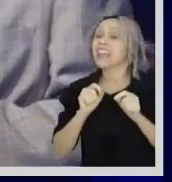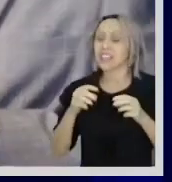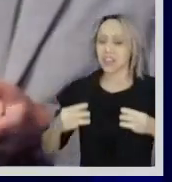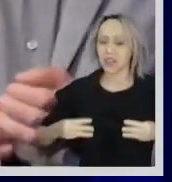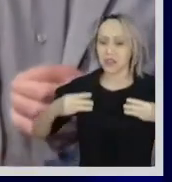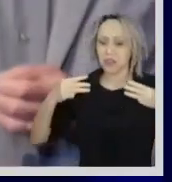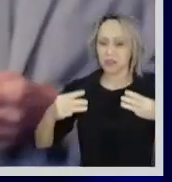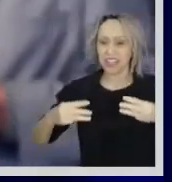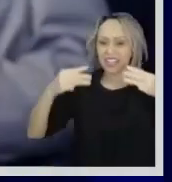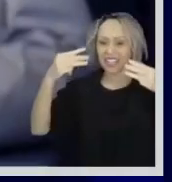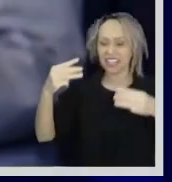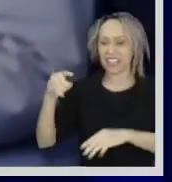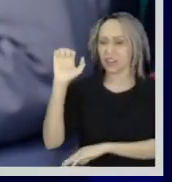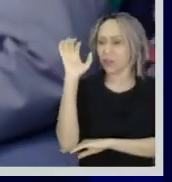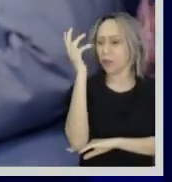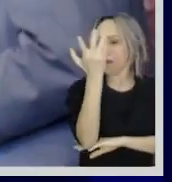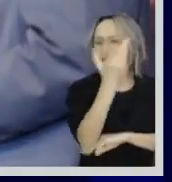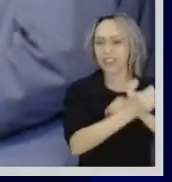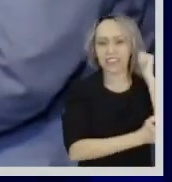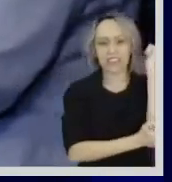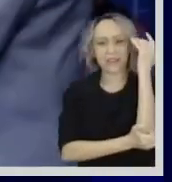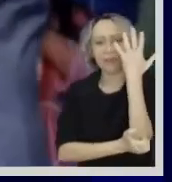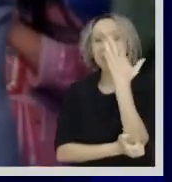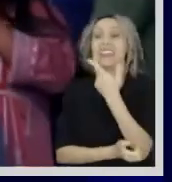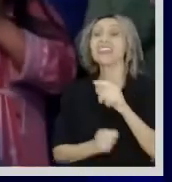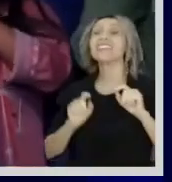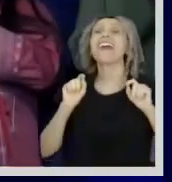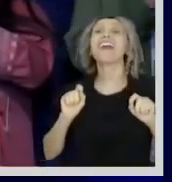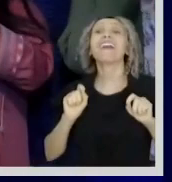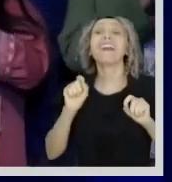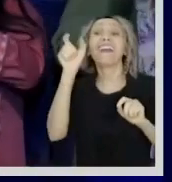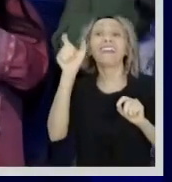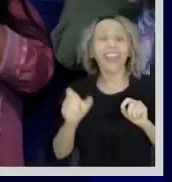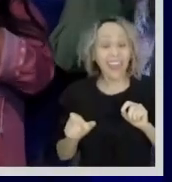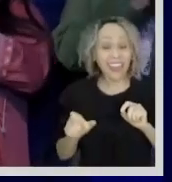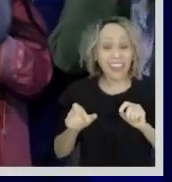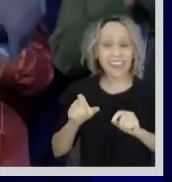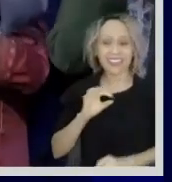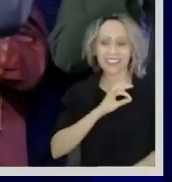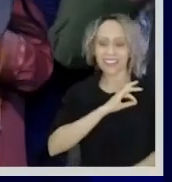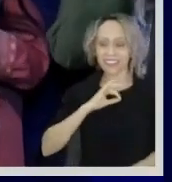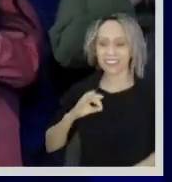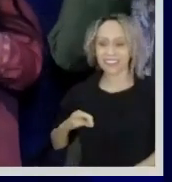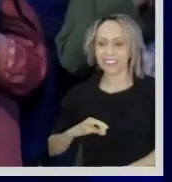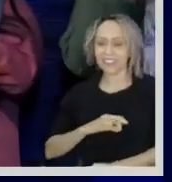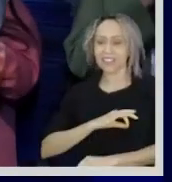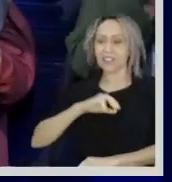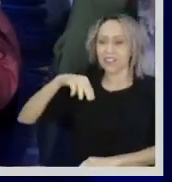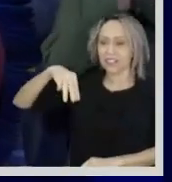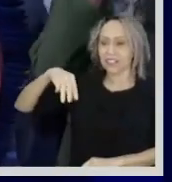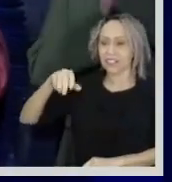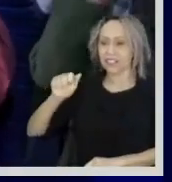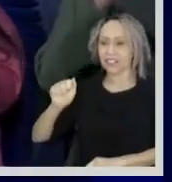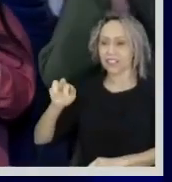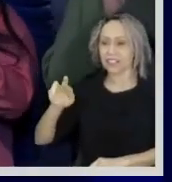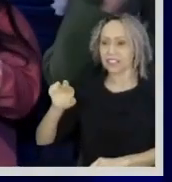que, obviamente, o PT, ele não coloca em prática todo aquele discurso que se coloca sobre paridade de gênero,